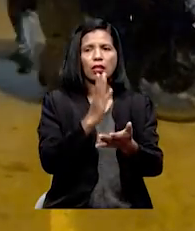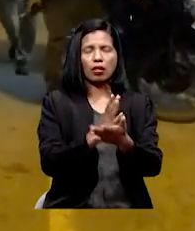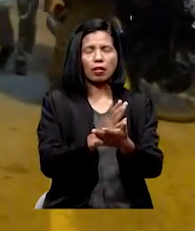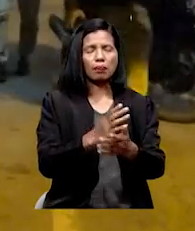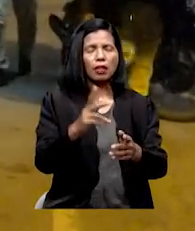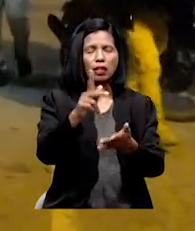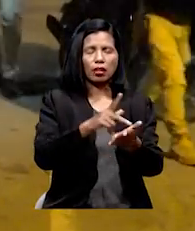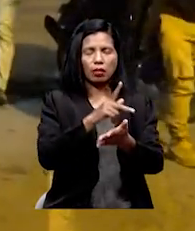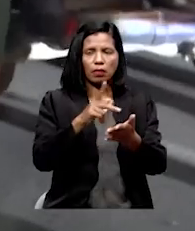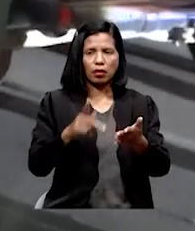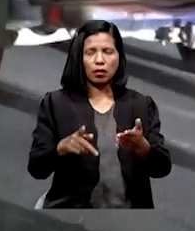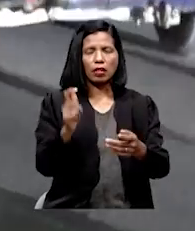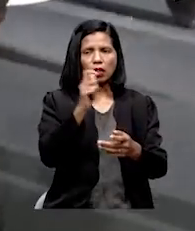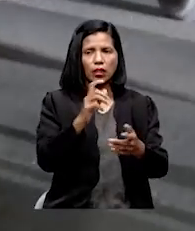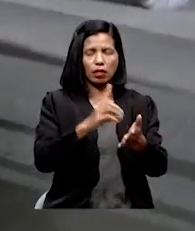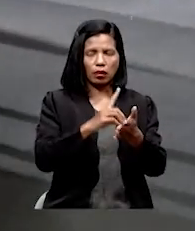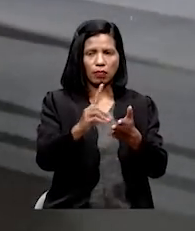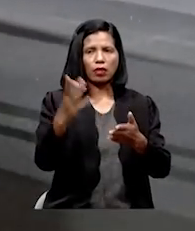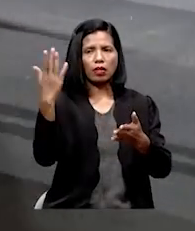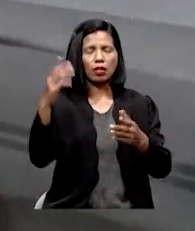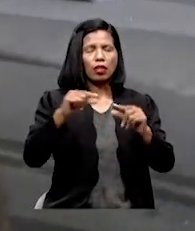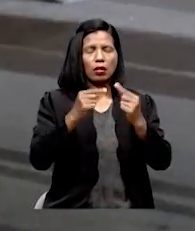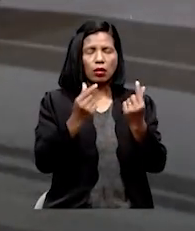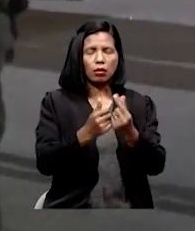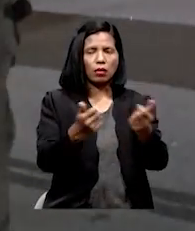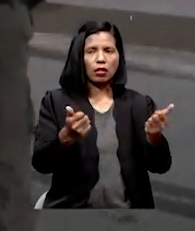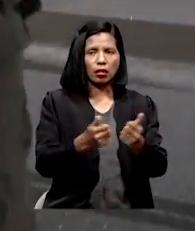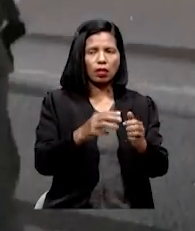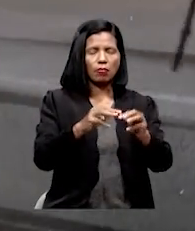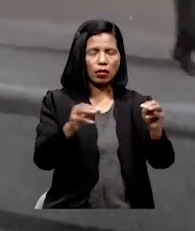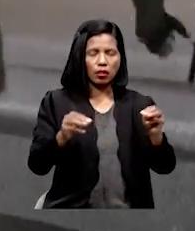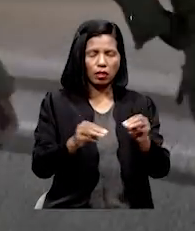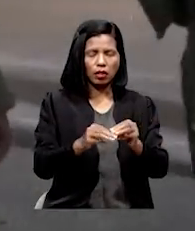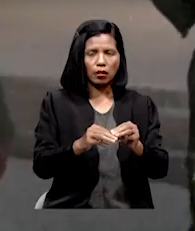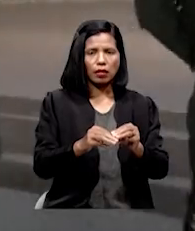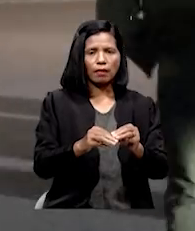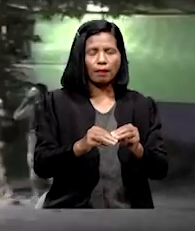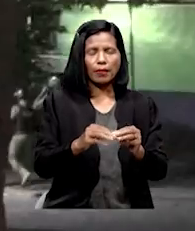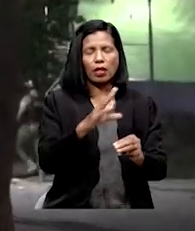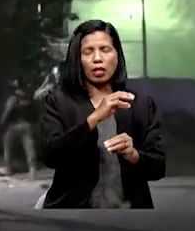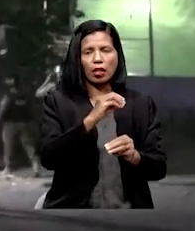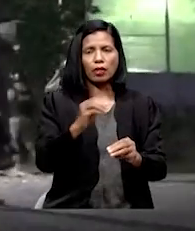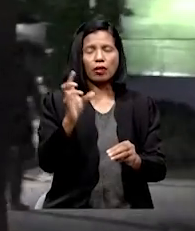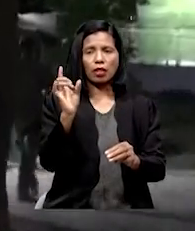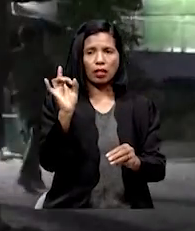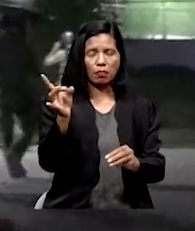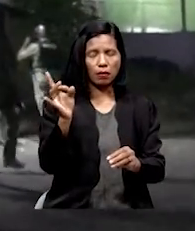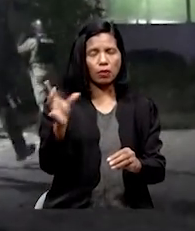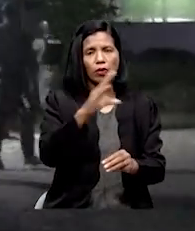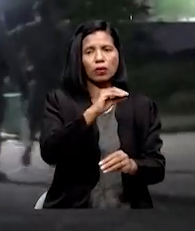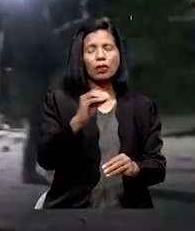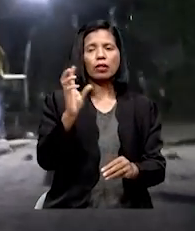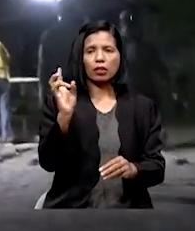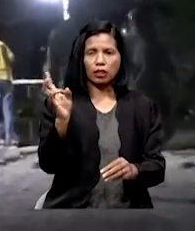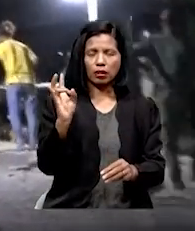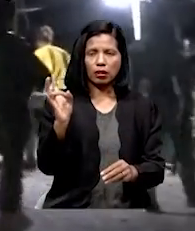nebe akontese iha tersa semana liba, entre grupo arte marsial Ikatan Kerasakti no arte ritual set-seti. Liusi Operação Polícia